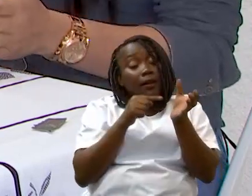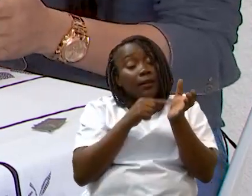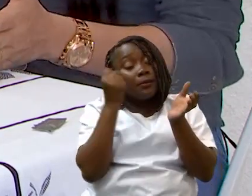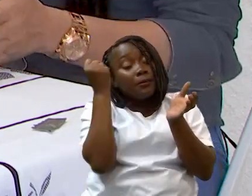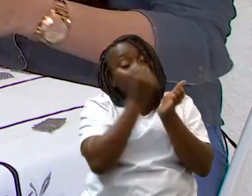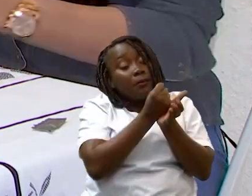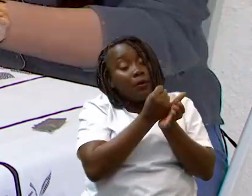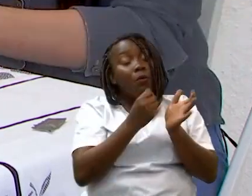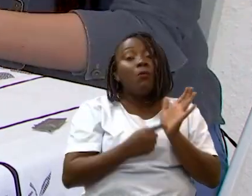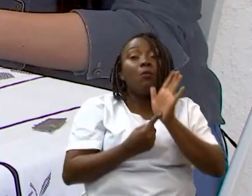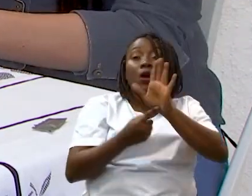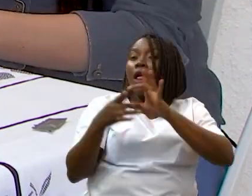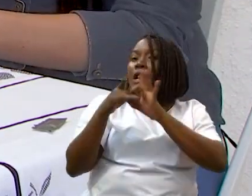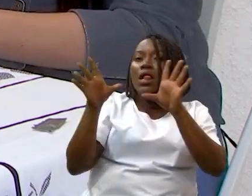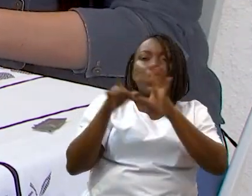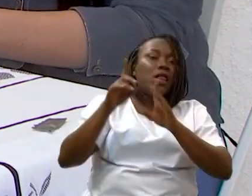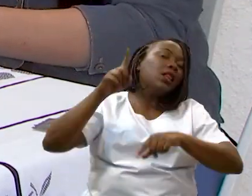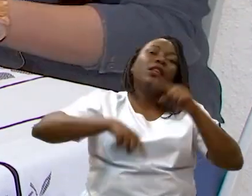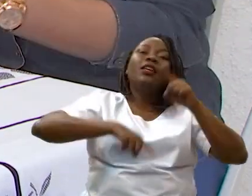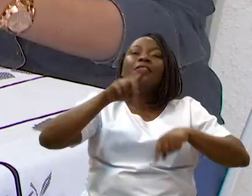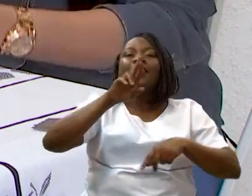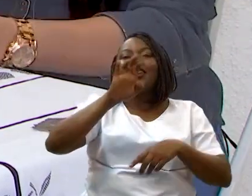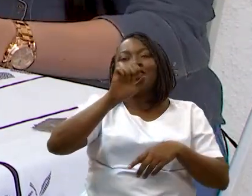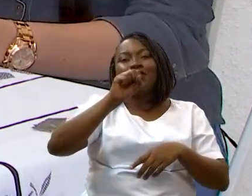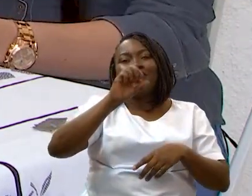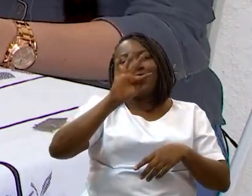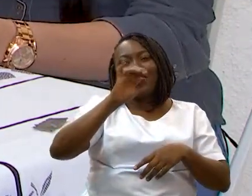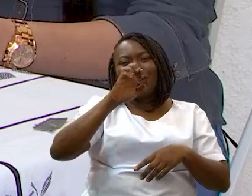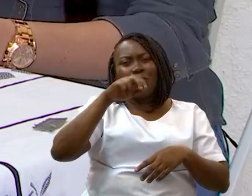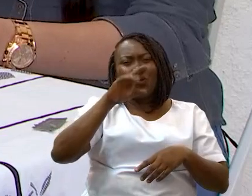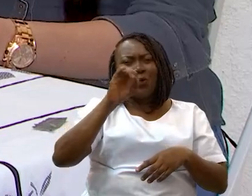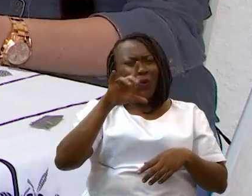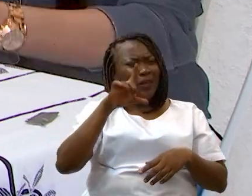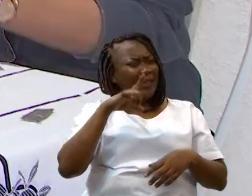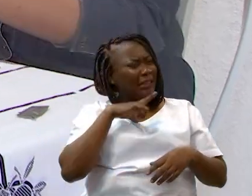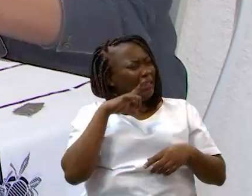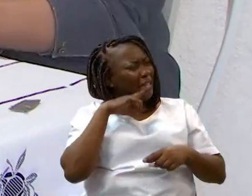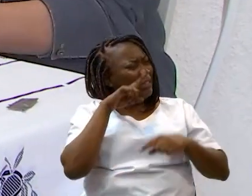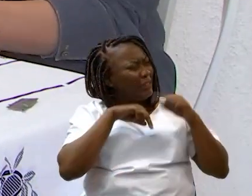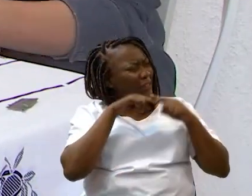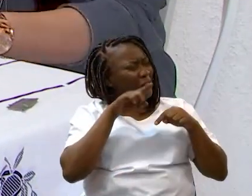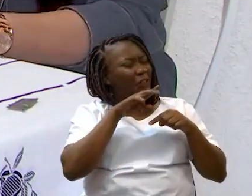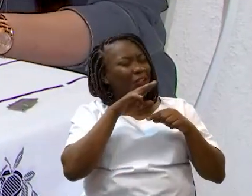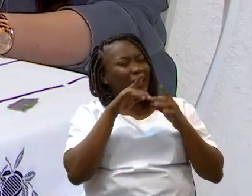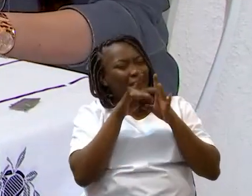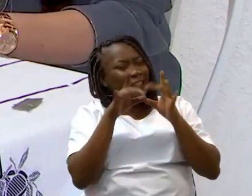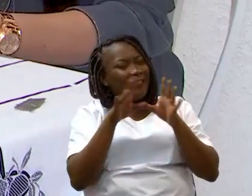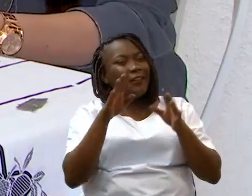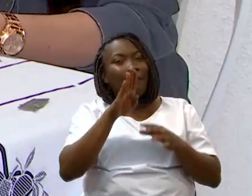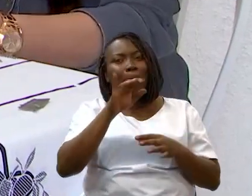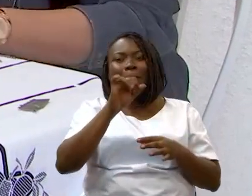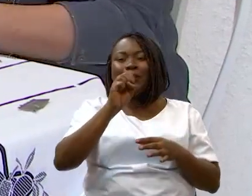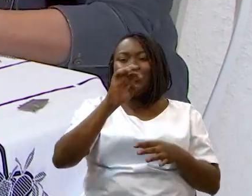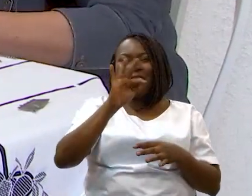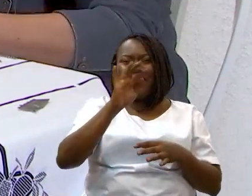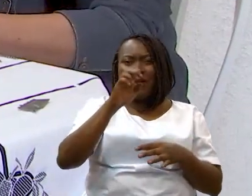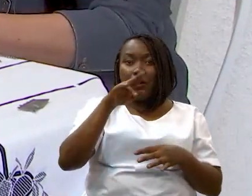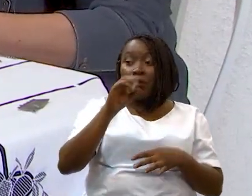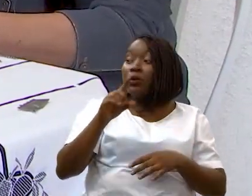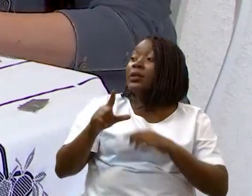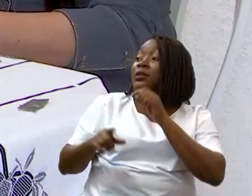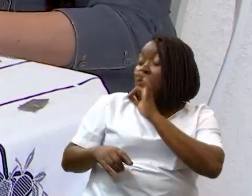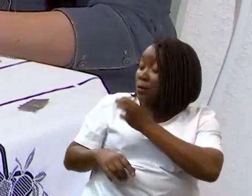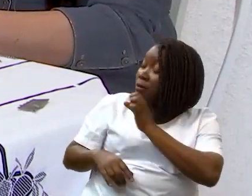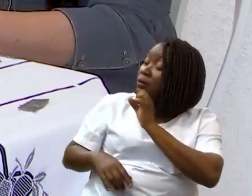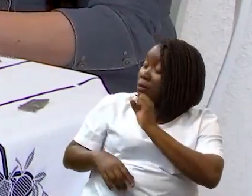explica assim, livre de bisfenol. Isso, exatamente. Existe mesmo plásticos que são livres de bisfenol? Sim, o homem já